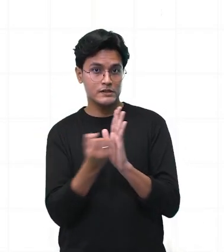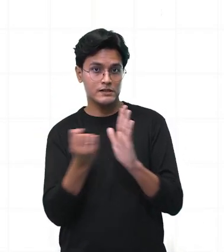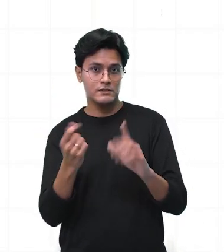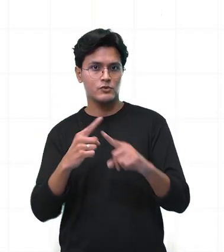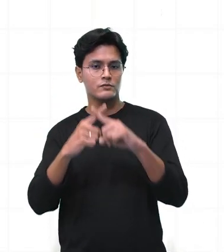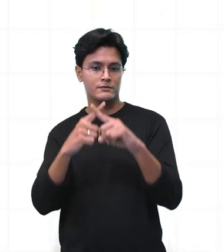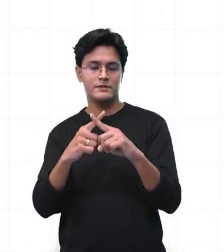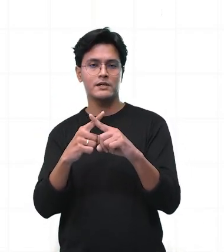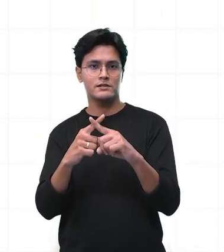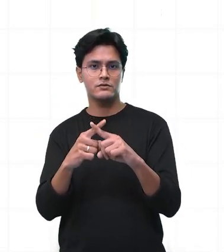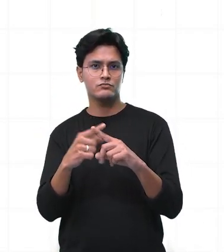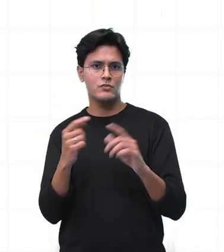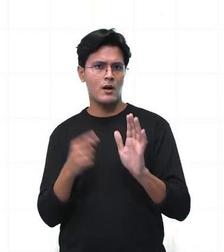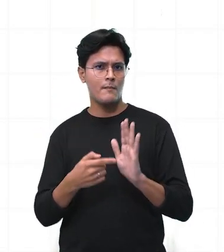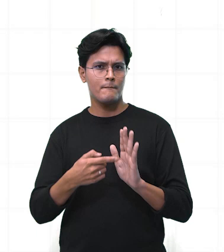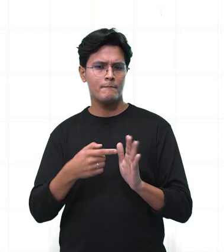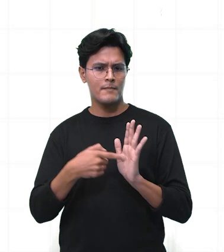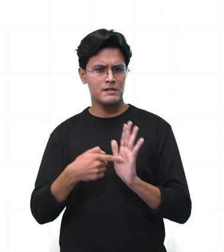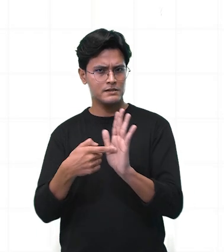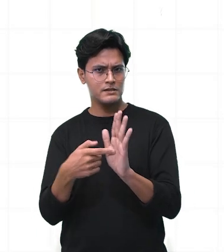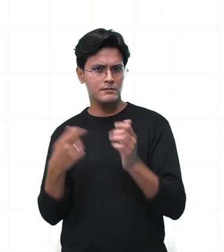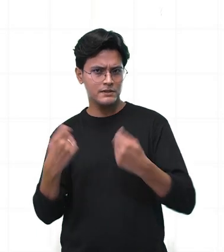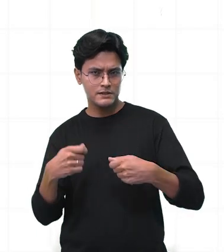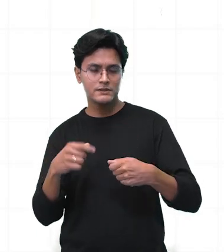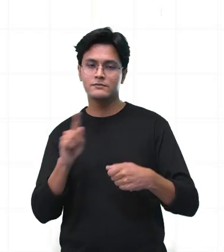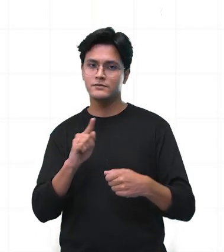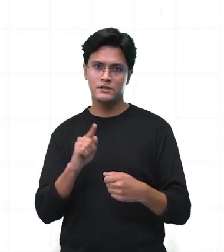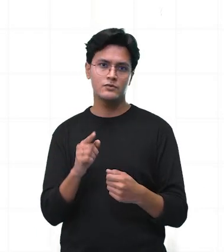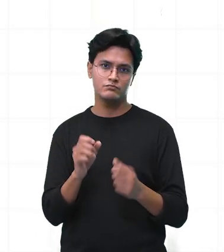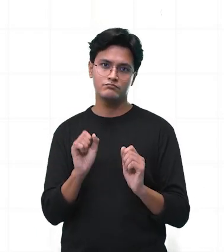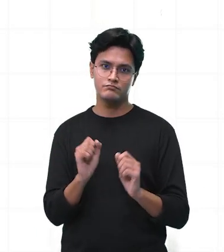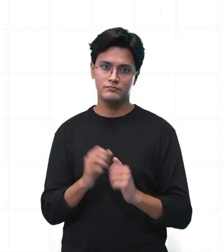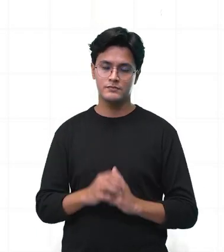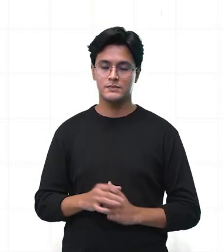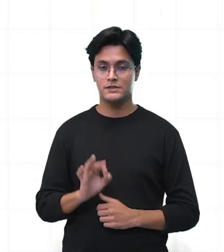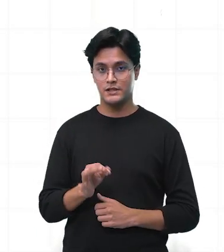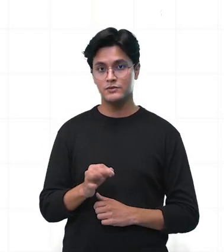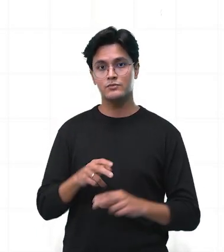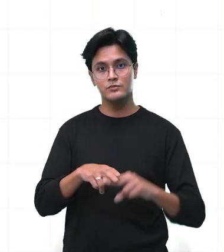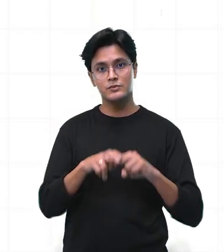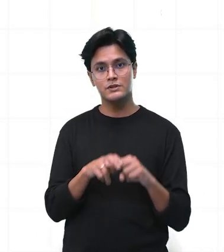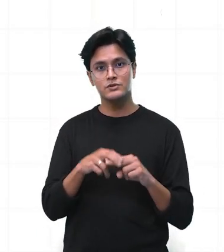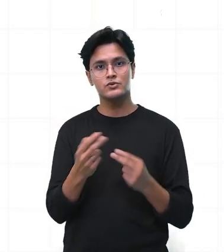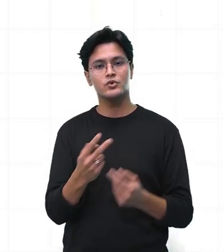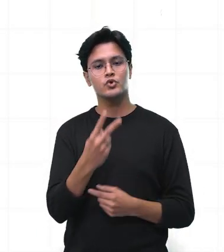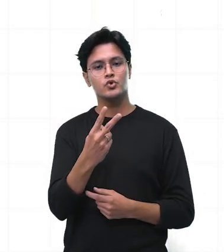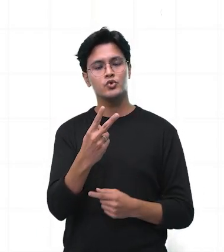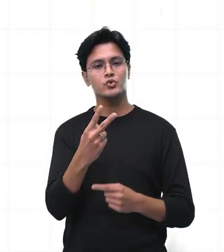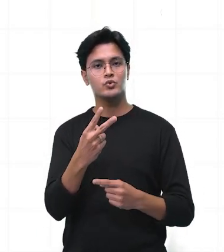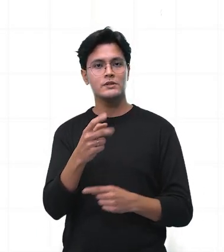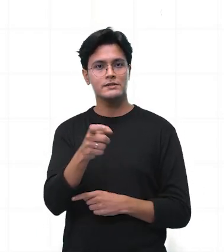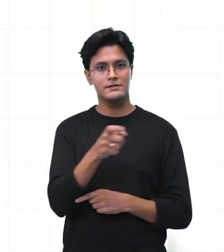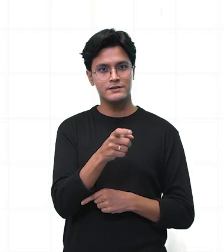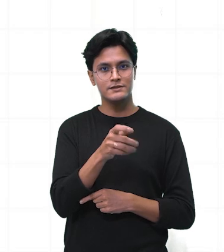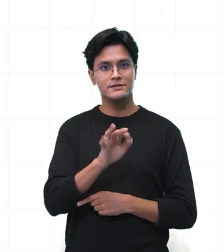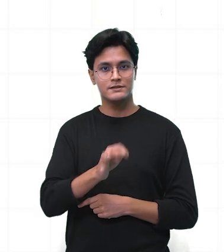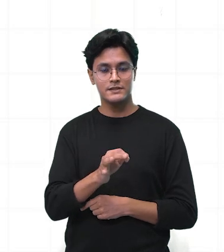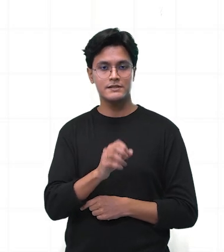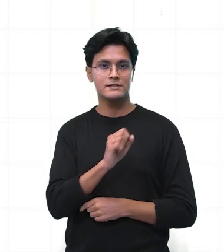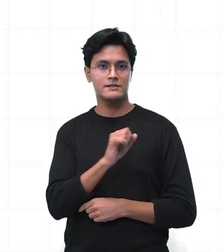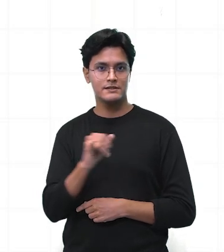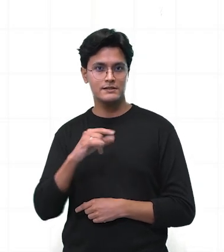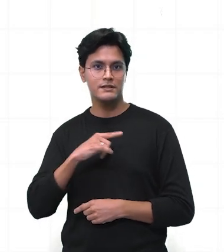aparecer aqui, tá? Por isso que não tem um pontinho aqui, 2 vezes x. Mas você sabe que quando tem um número do lado de uma variável, esse número